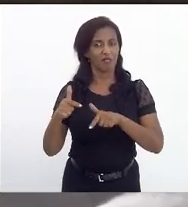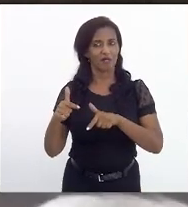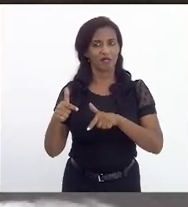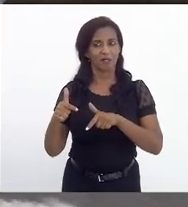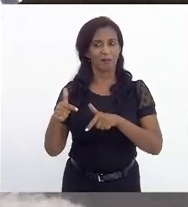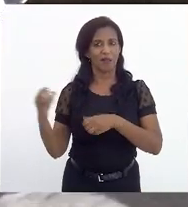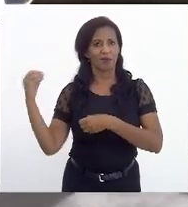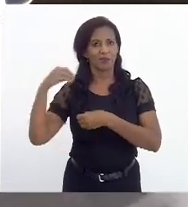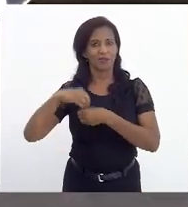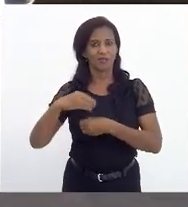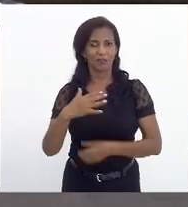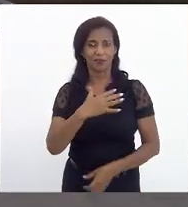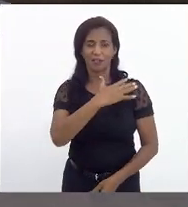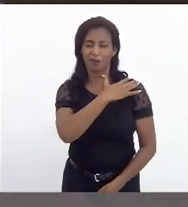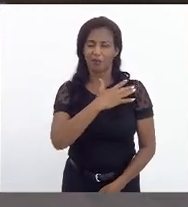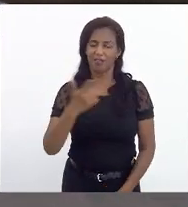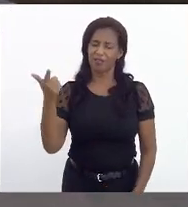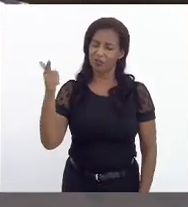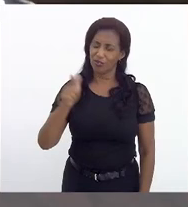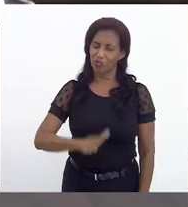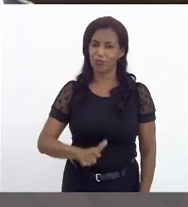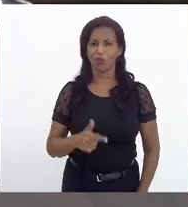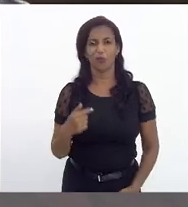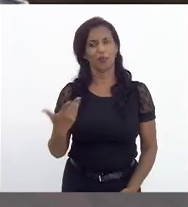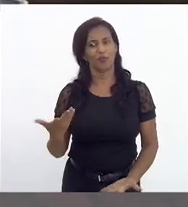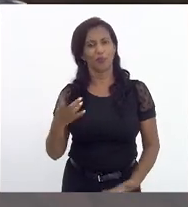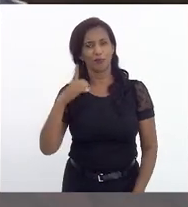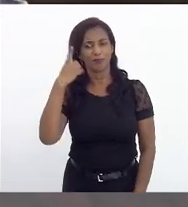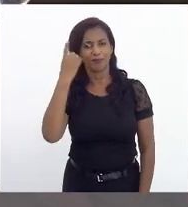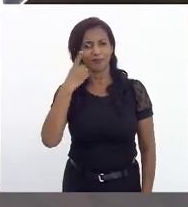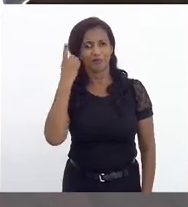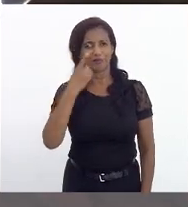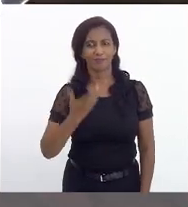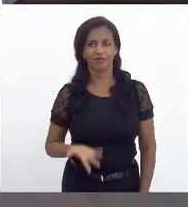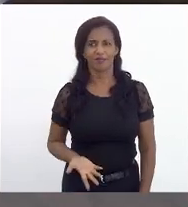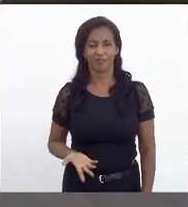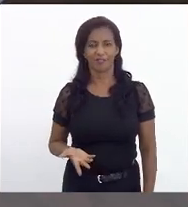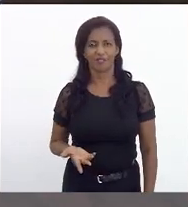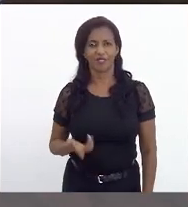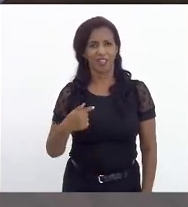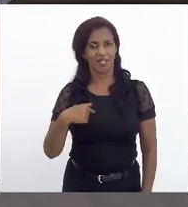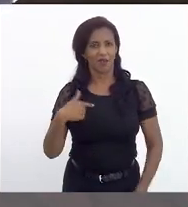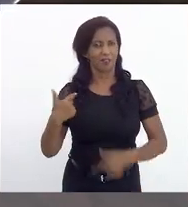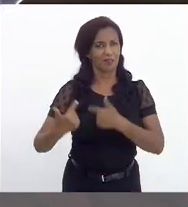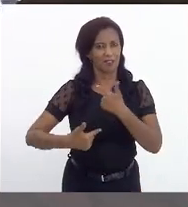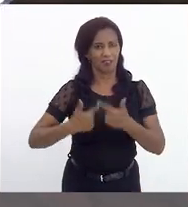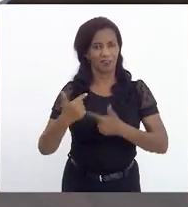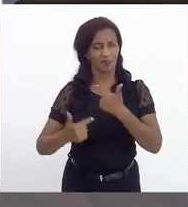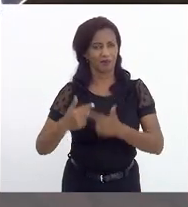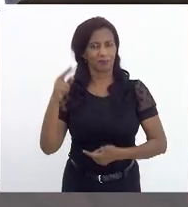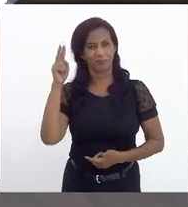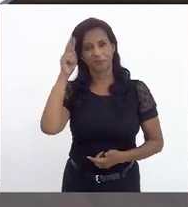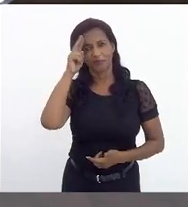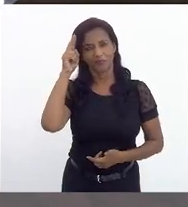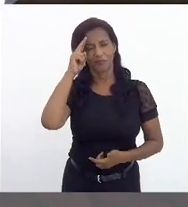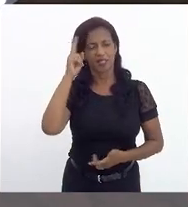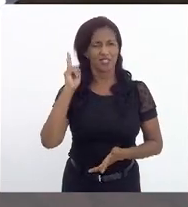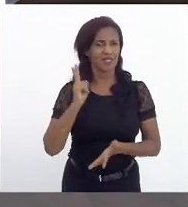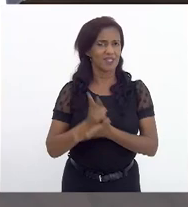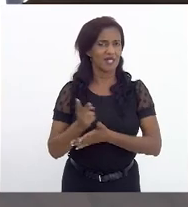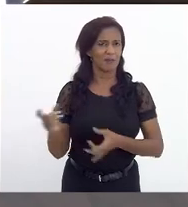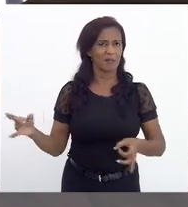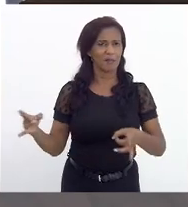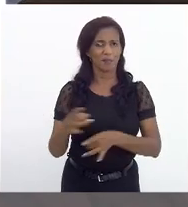Marinha do Brasil. Mais uma vez, como parlamentar, oriunda das Forças Armadas, sempre me coloco